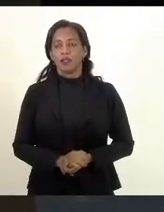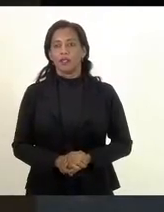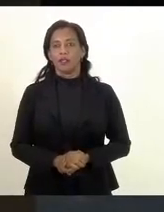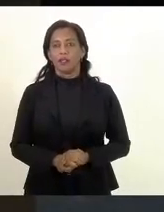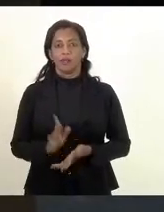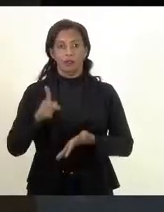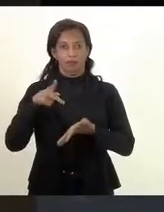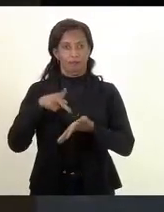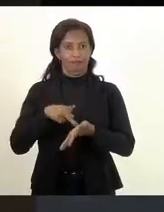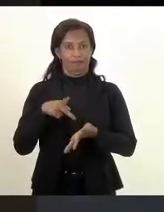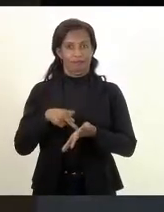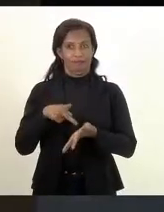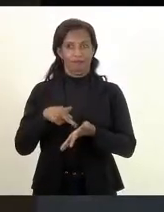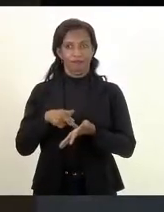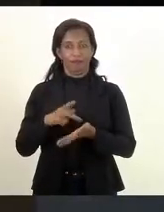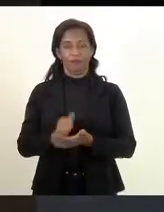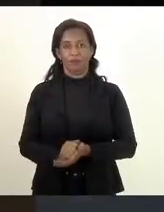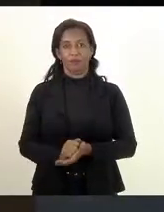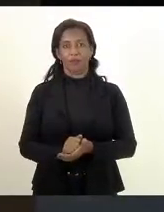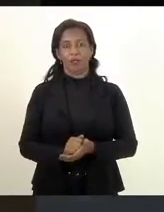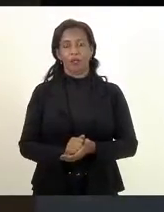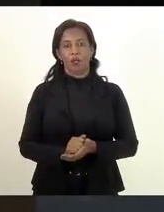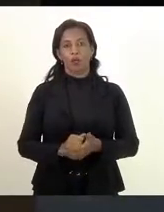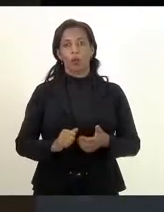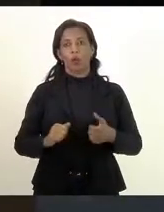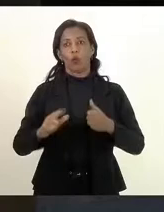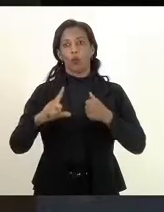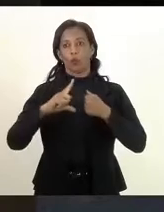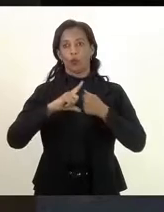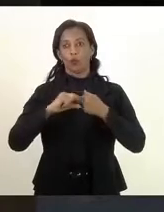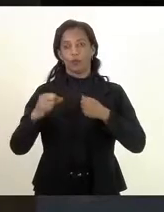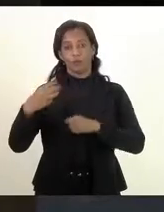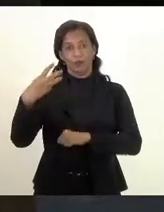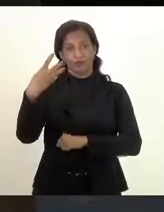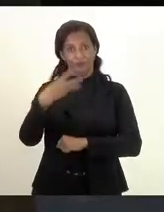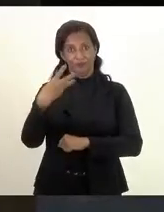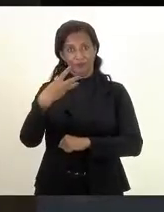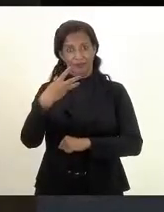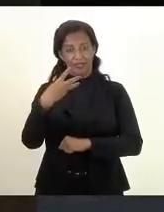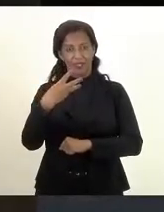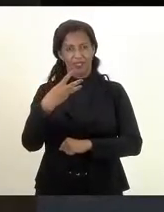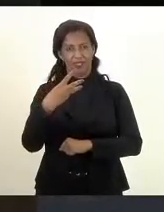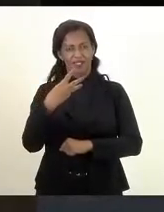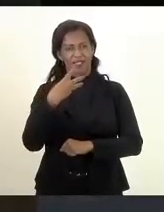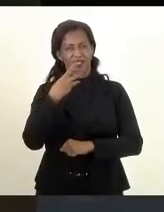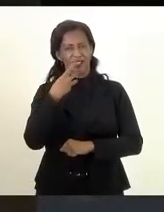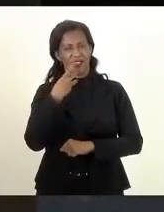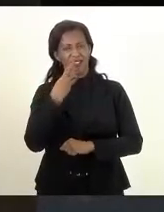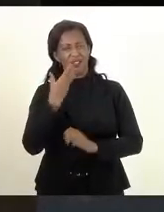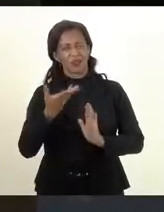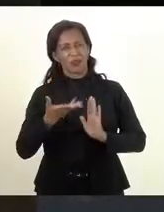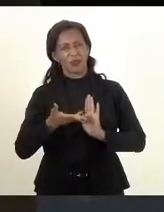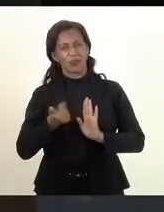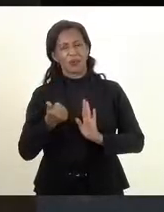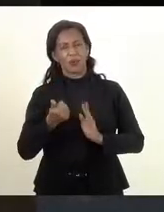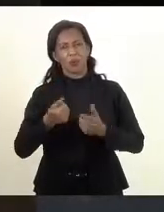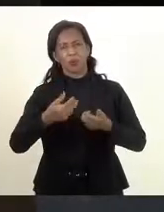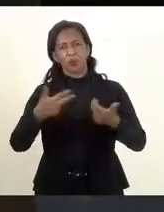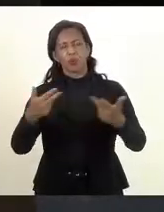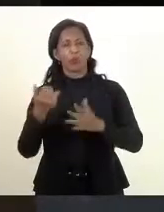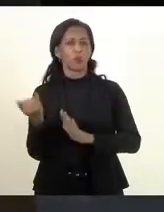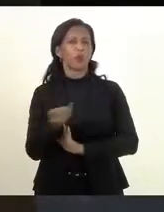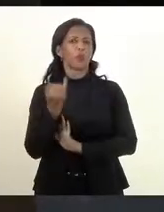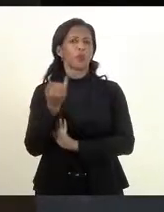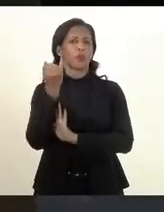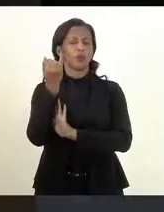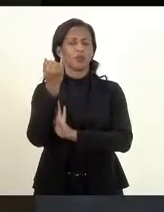que, na verdade, o artigo 3º do projeto, Márcio, ele revoga vários dispositivos que eu acho importantes